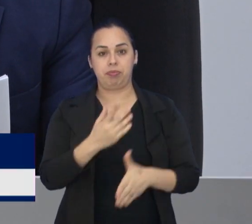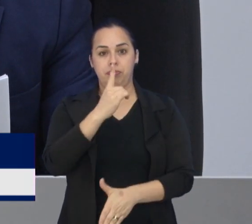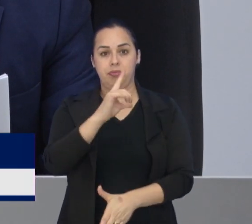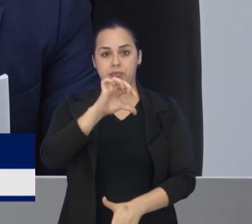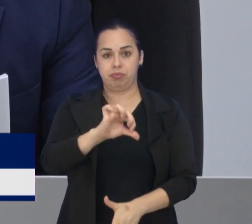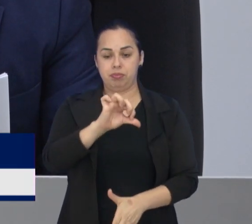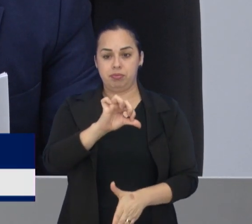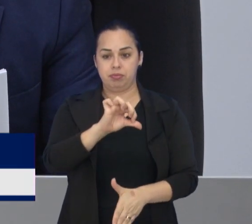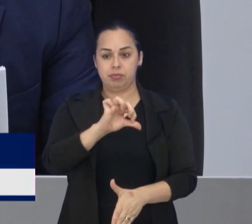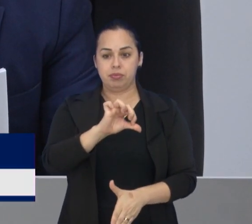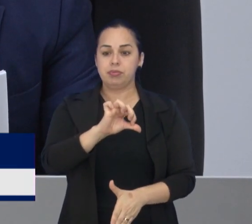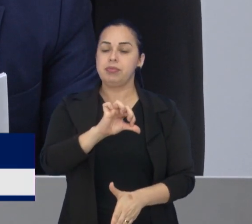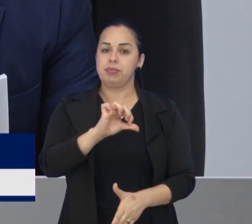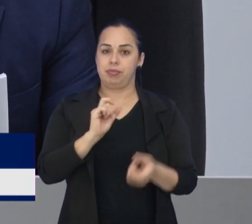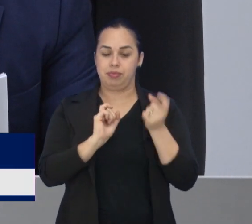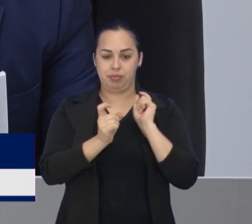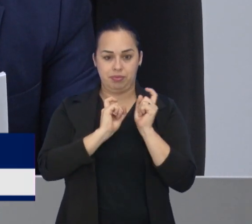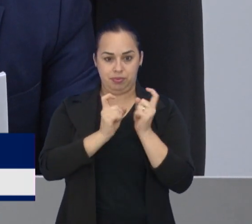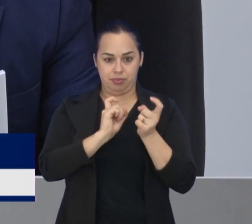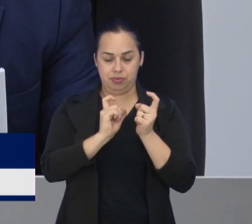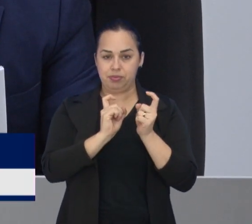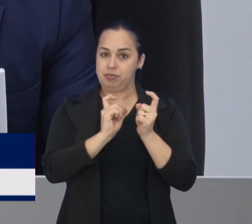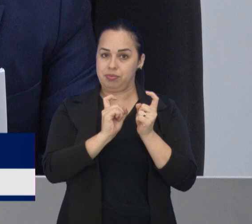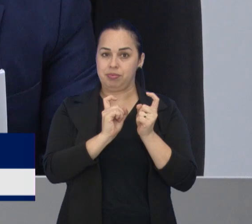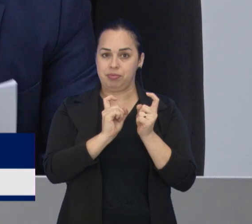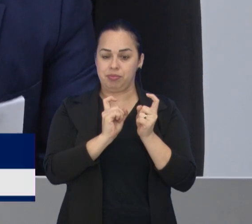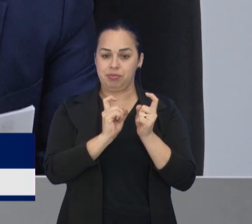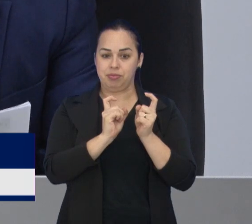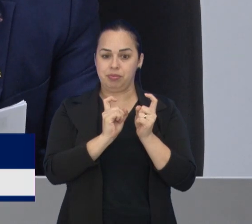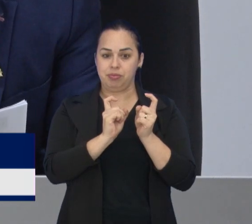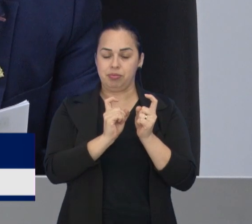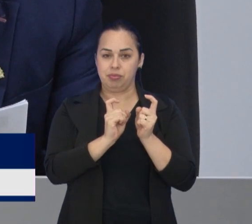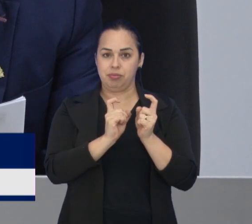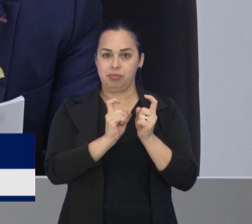17ª sessão ordinária.